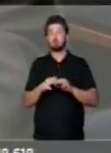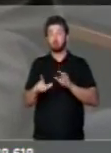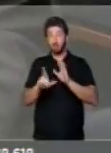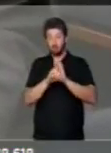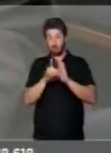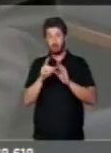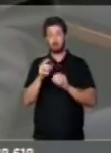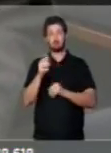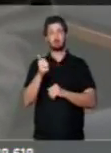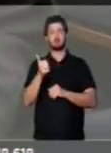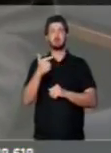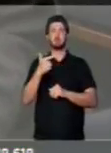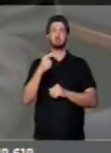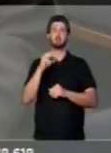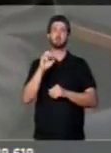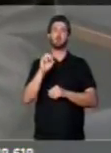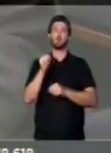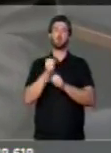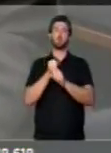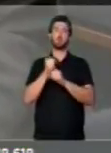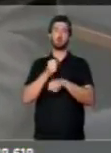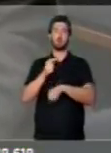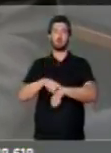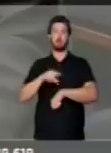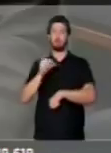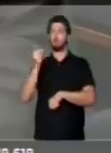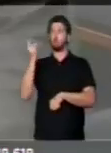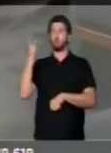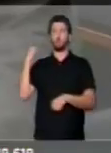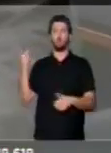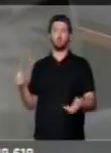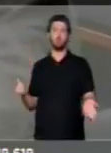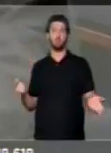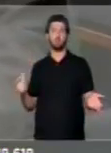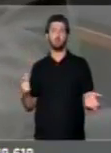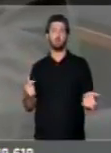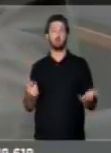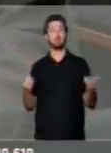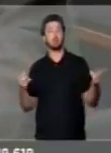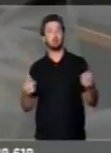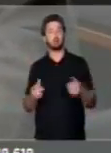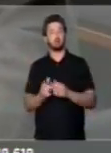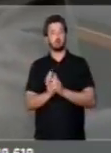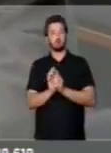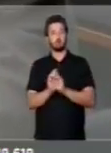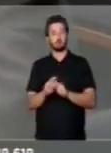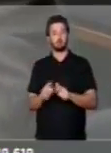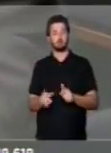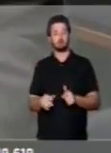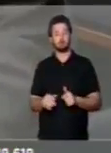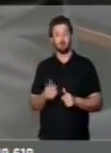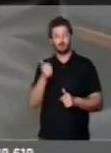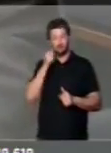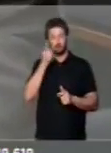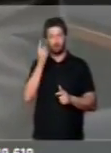é? Há 128 anos, faz muito pouco tempo. Então, doutora